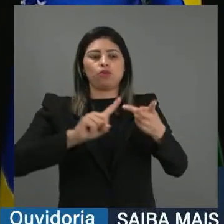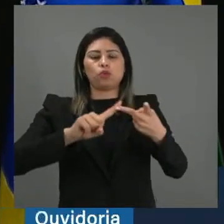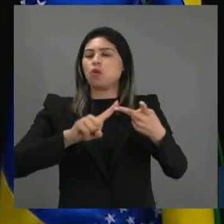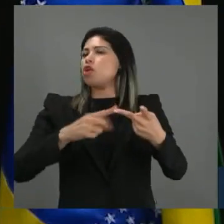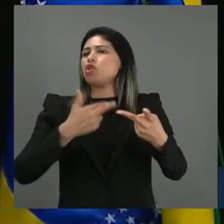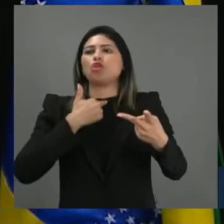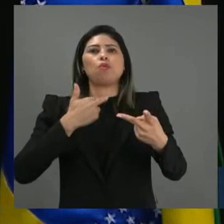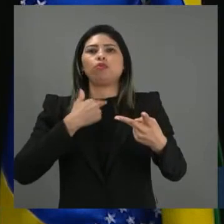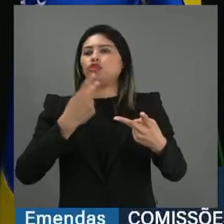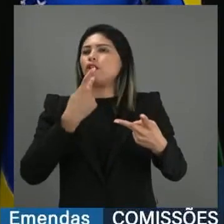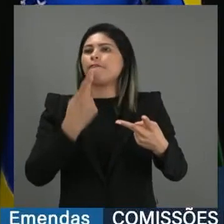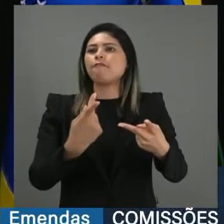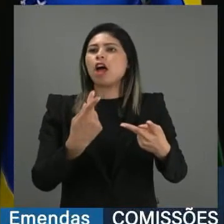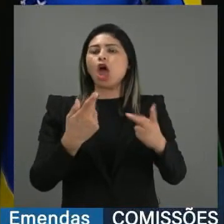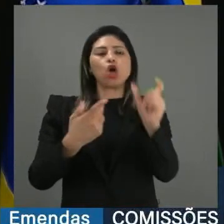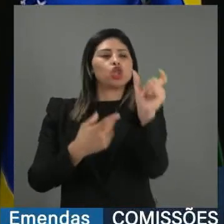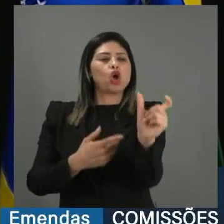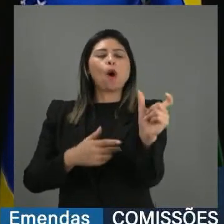ligar